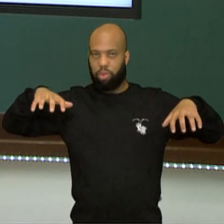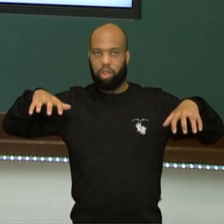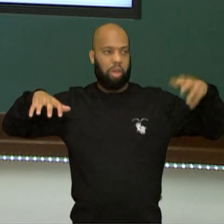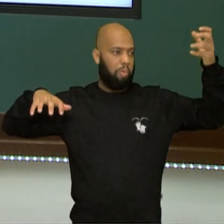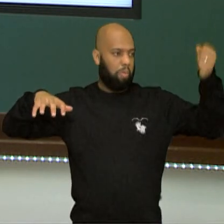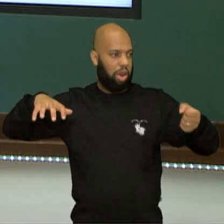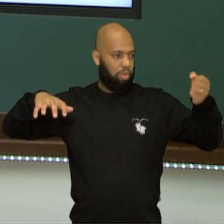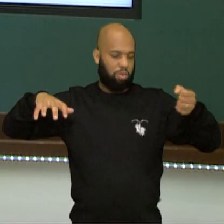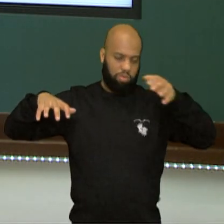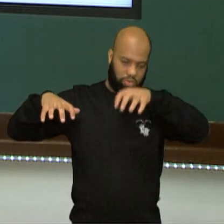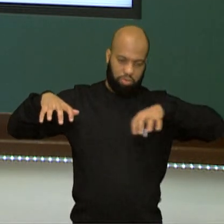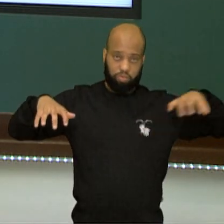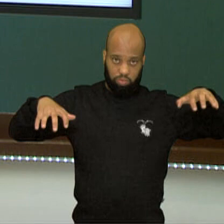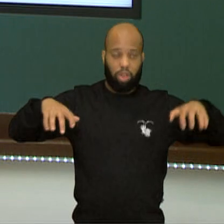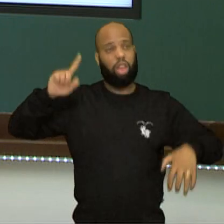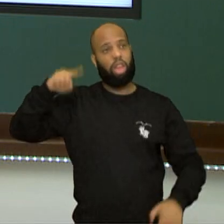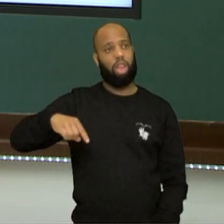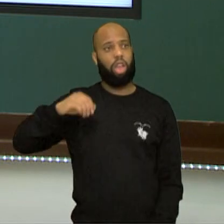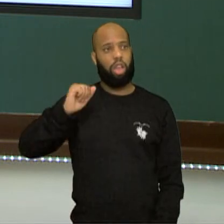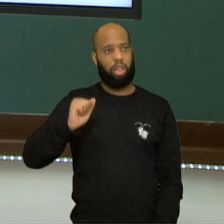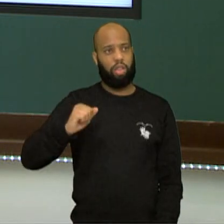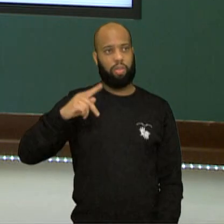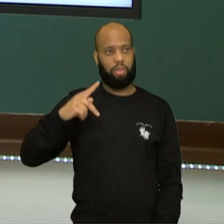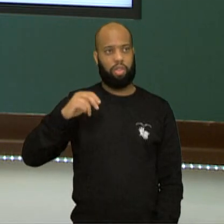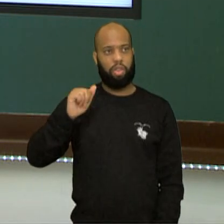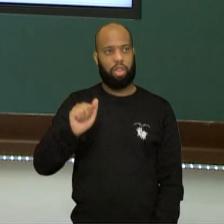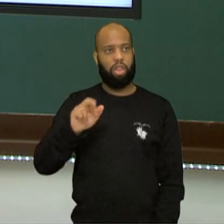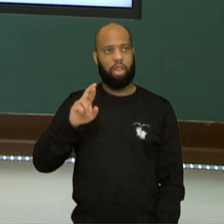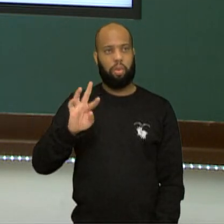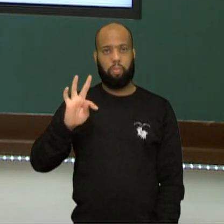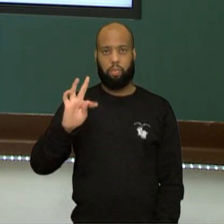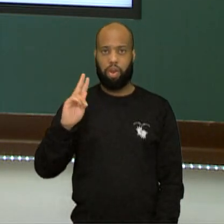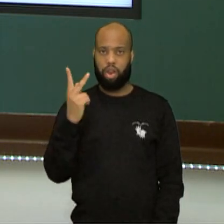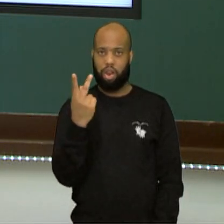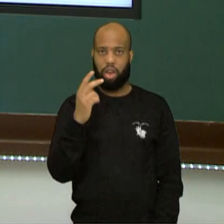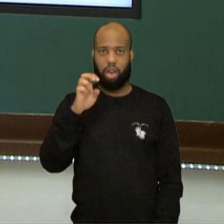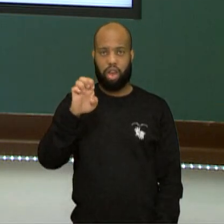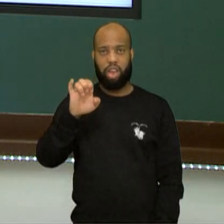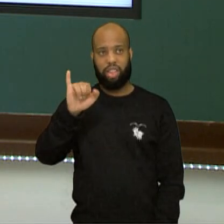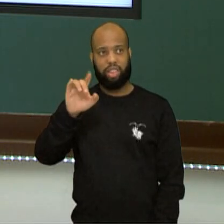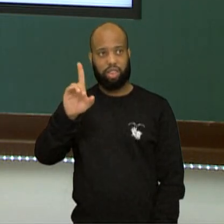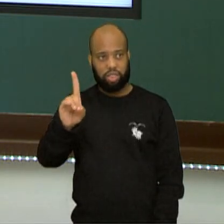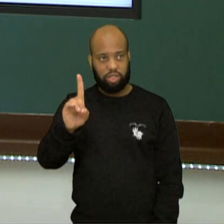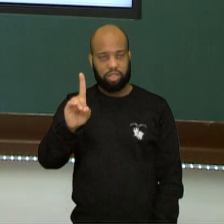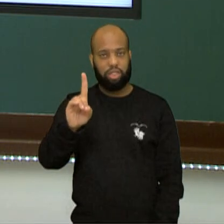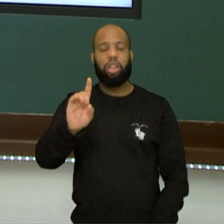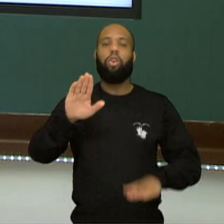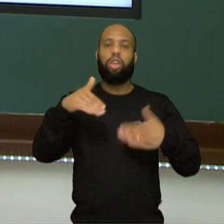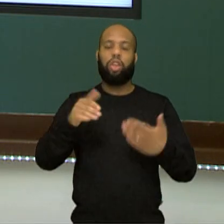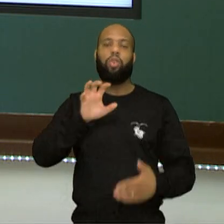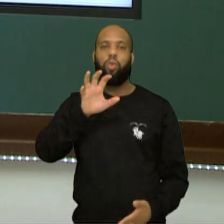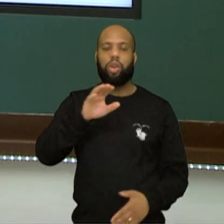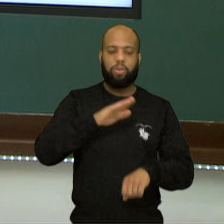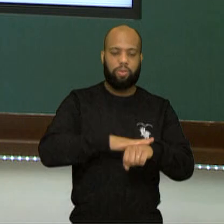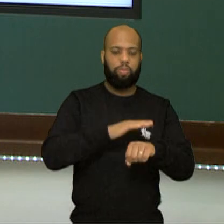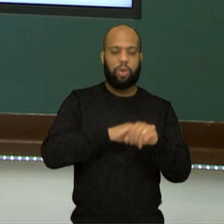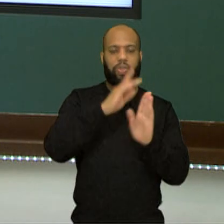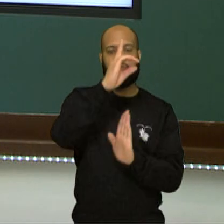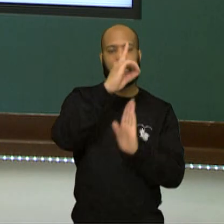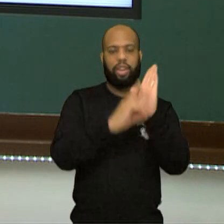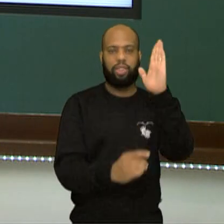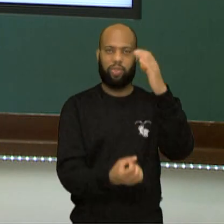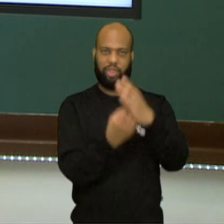brancos. Então, e são pessoas. Então, era num momento como esse a declaração surge. É um